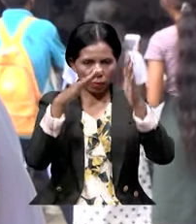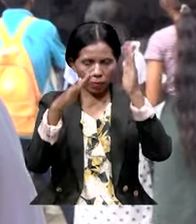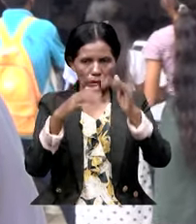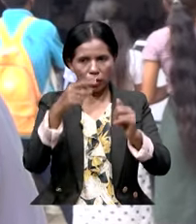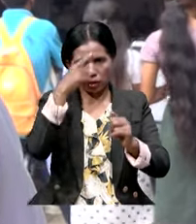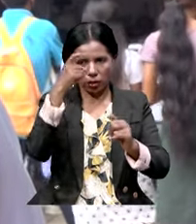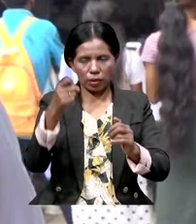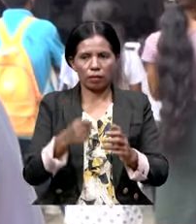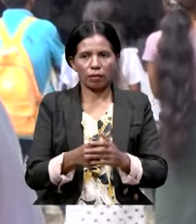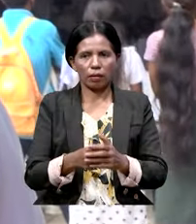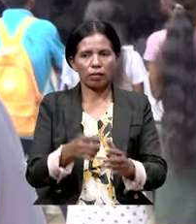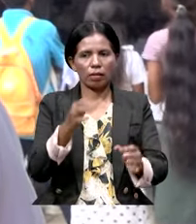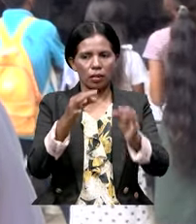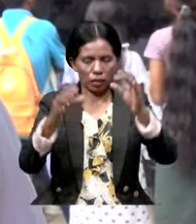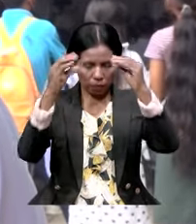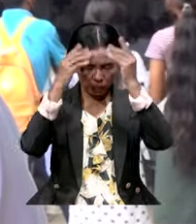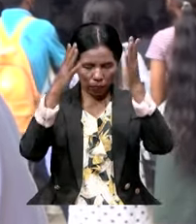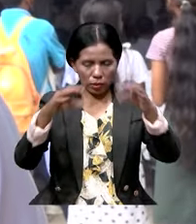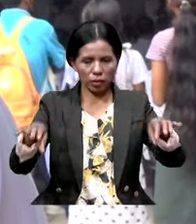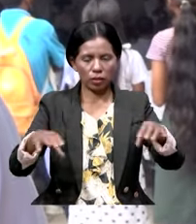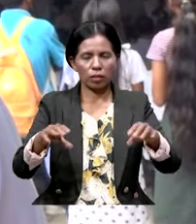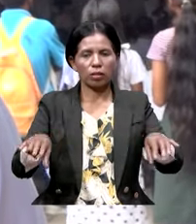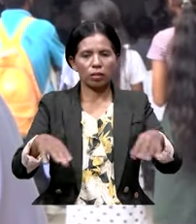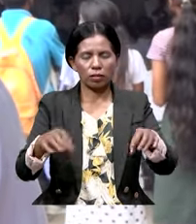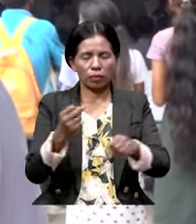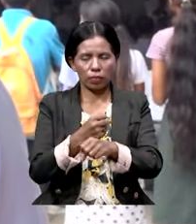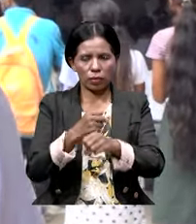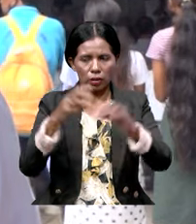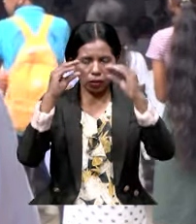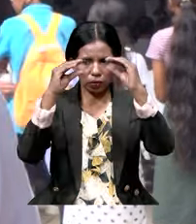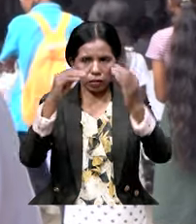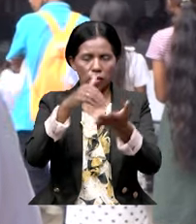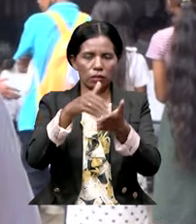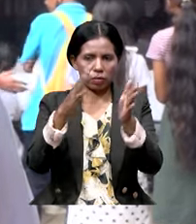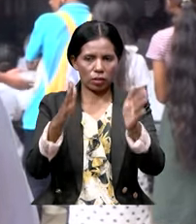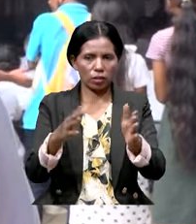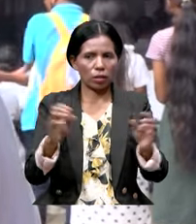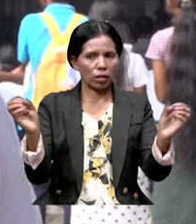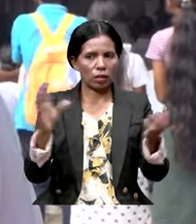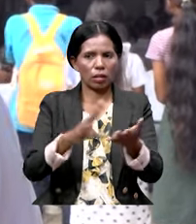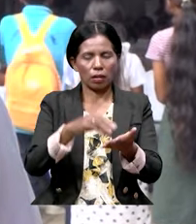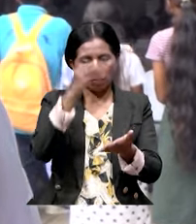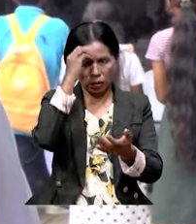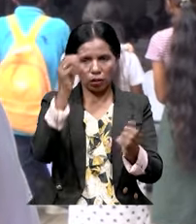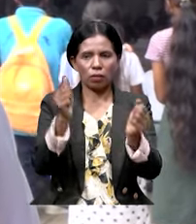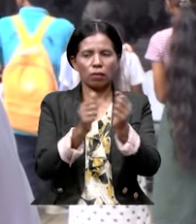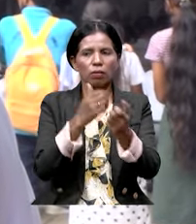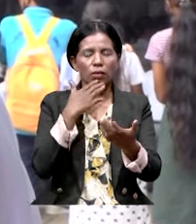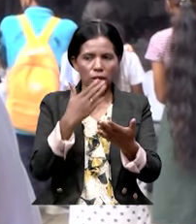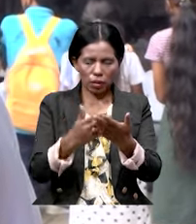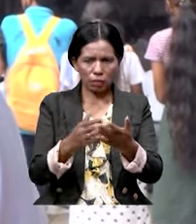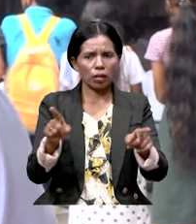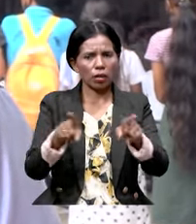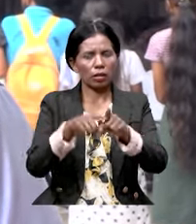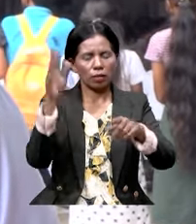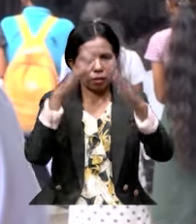Tamba, se o professor me que esforço a tu anor em uma maneira ou em uma estudante lá coi a tu apreende, eu diria que nemos problema. Então,